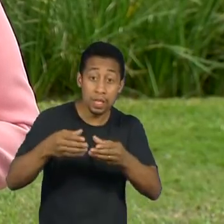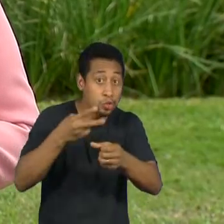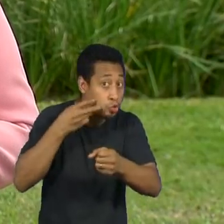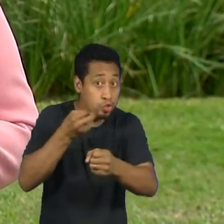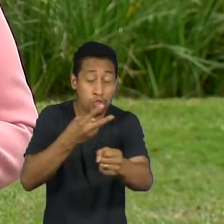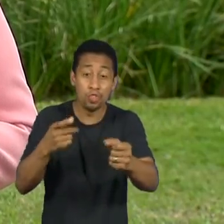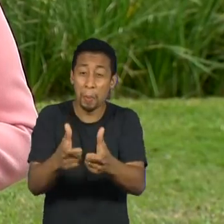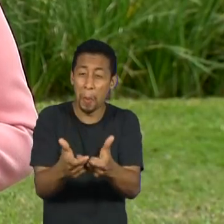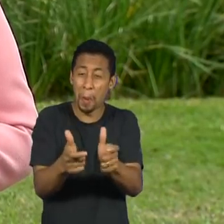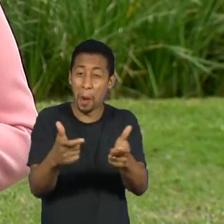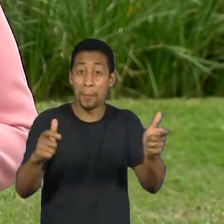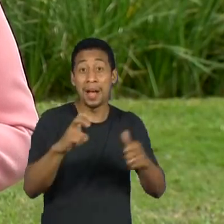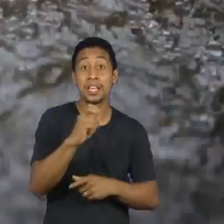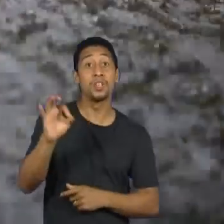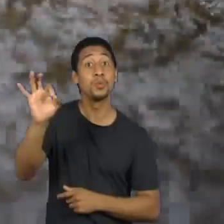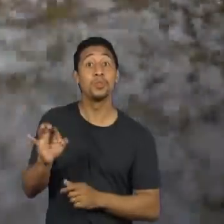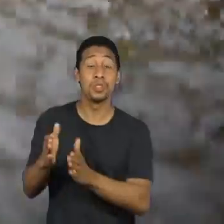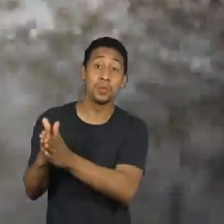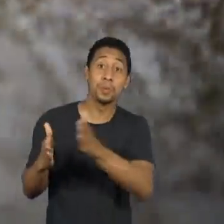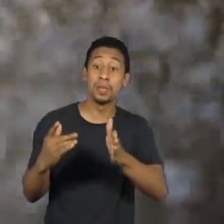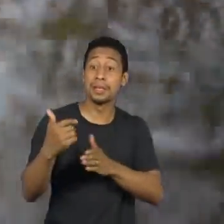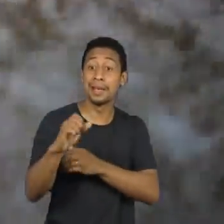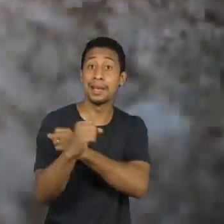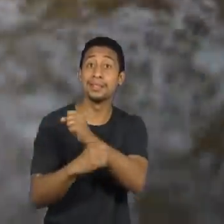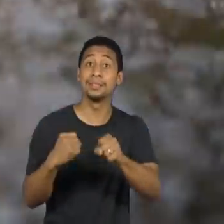nos últimos 10 anos.